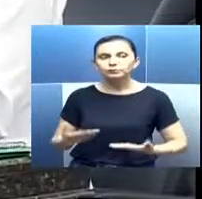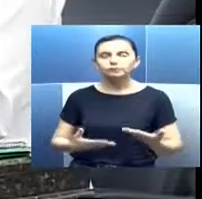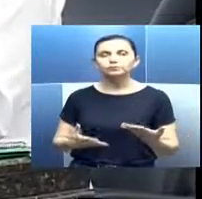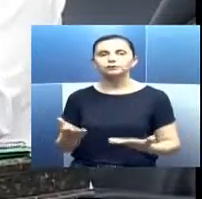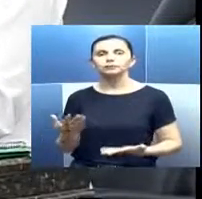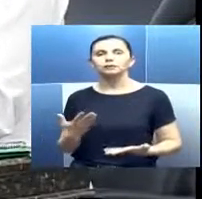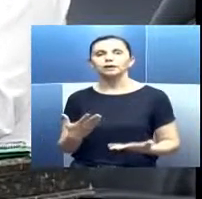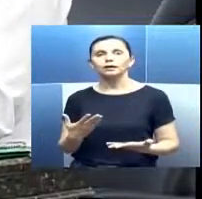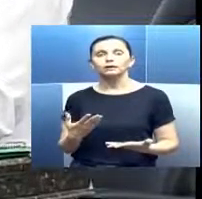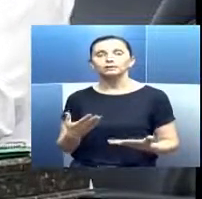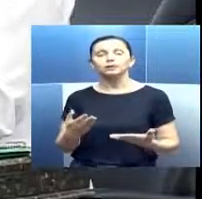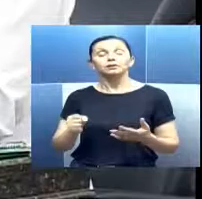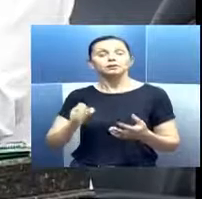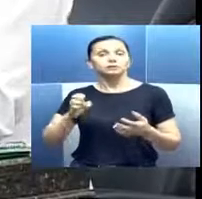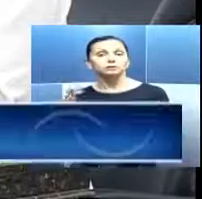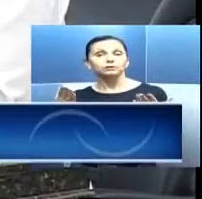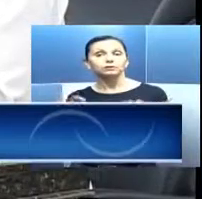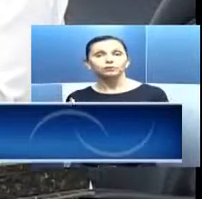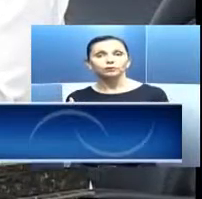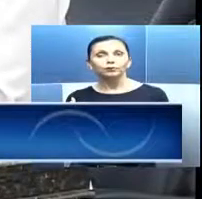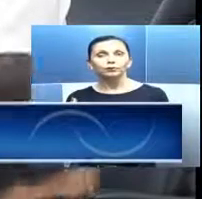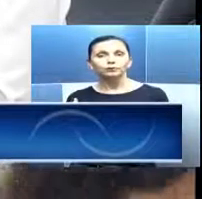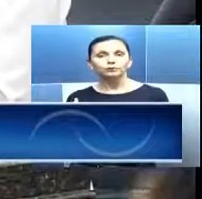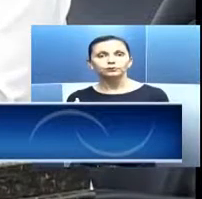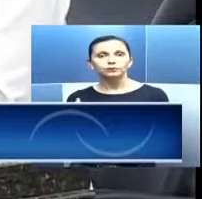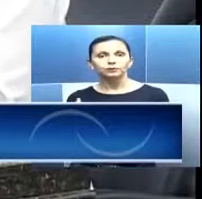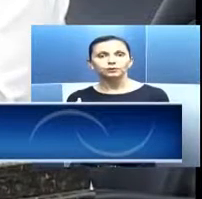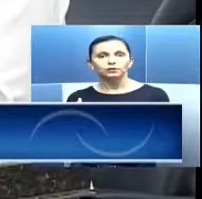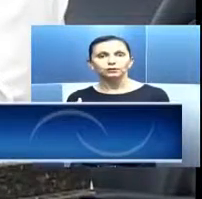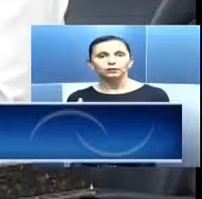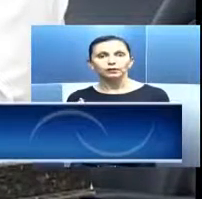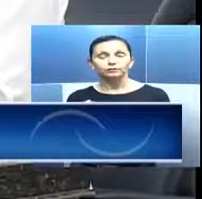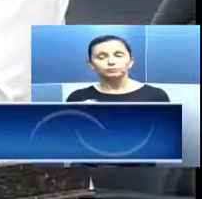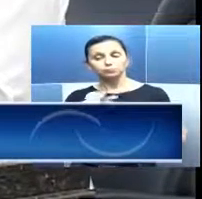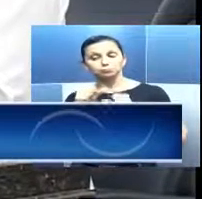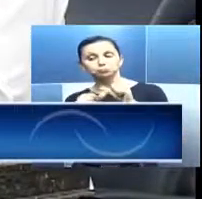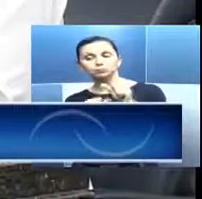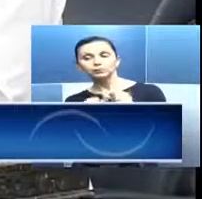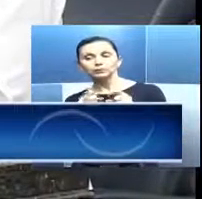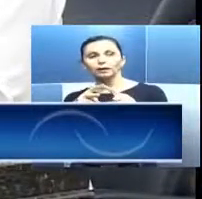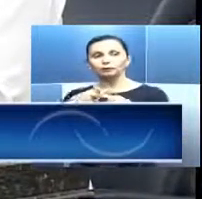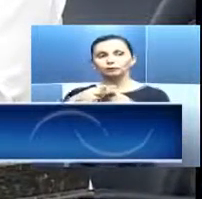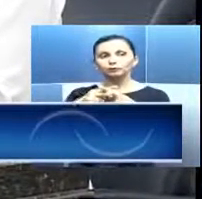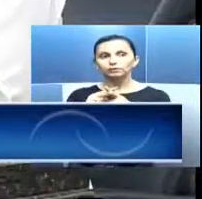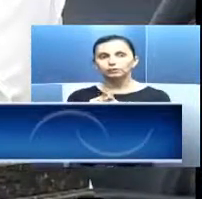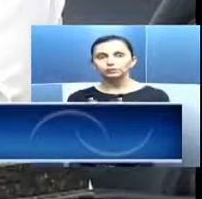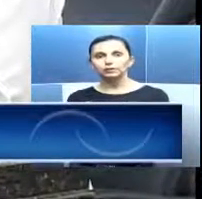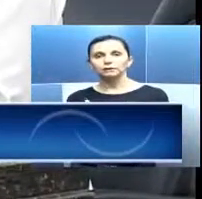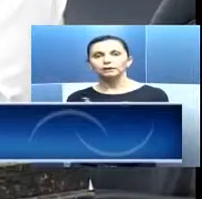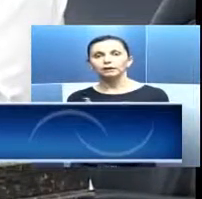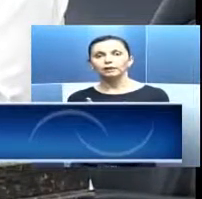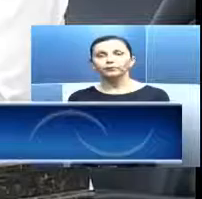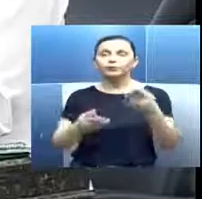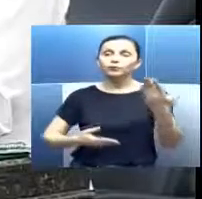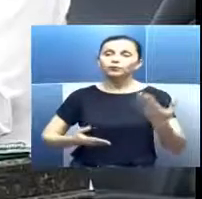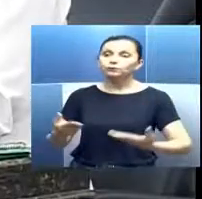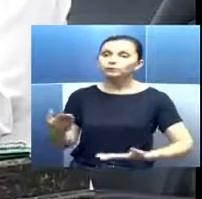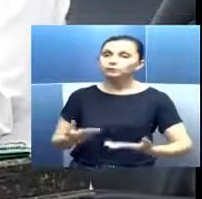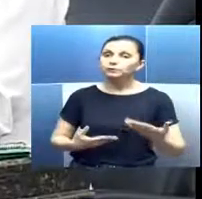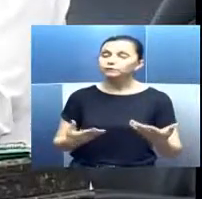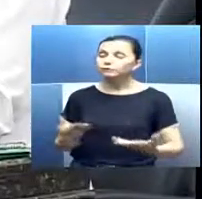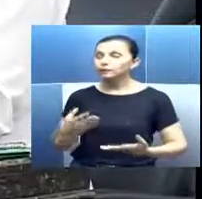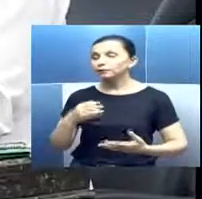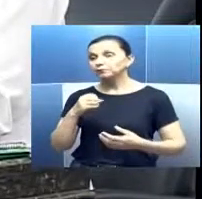viés reajuste os funcionários desta casa não estava prejudicado porque nós já administram pensando nos